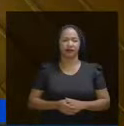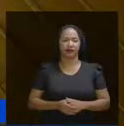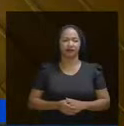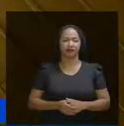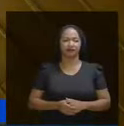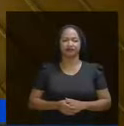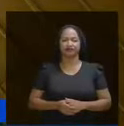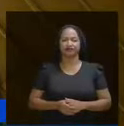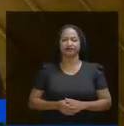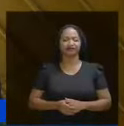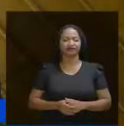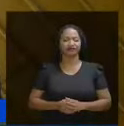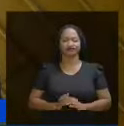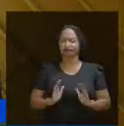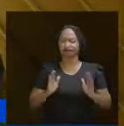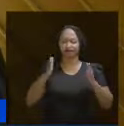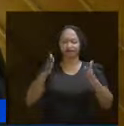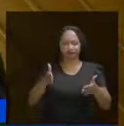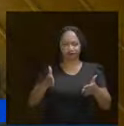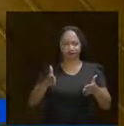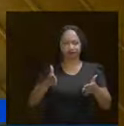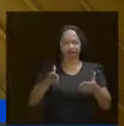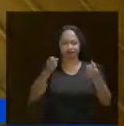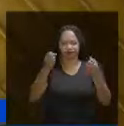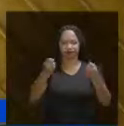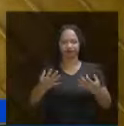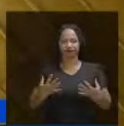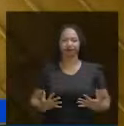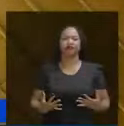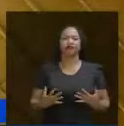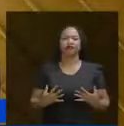Eu vou direto ao ponto.